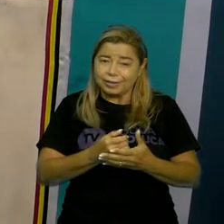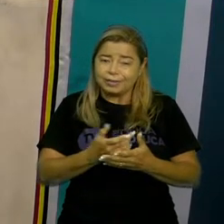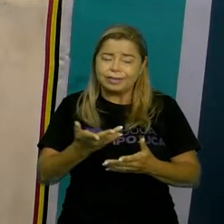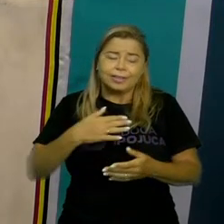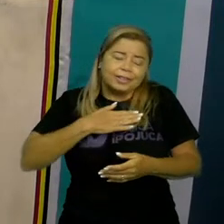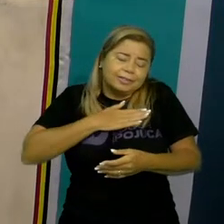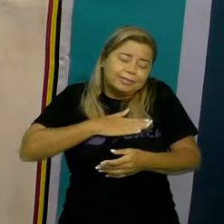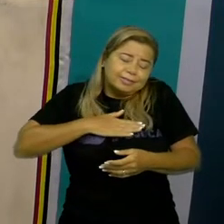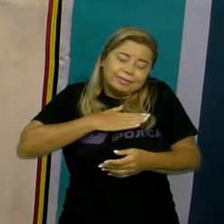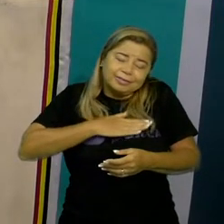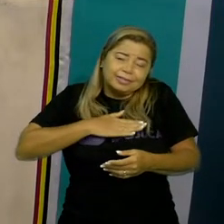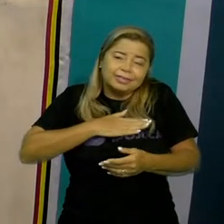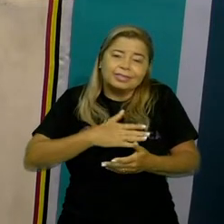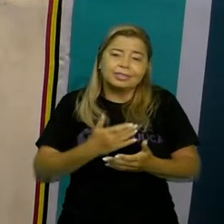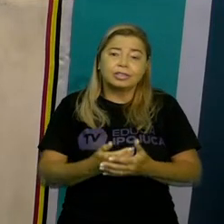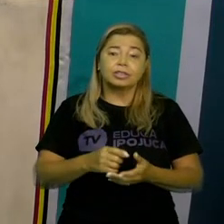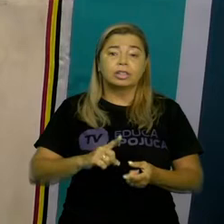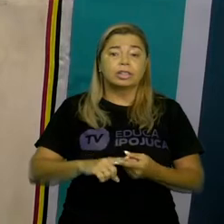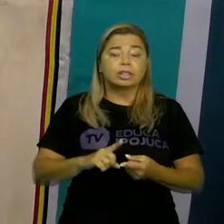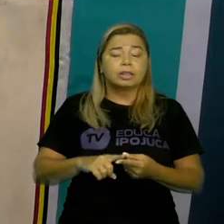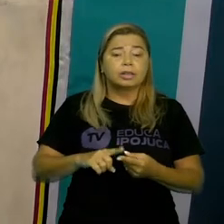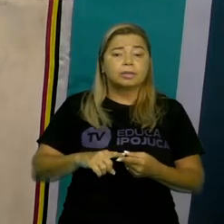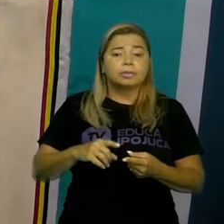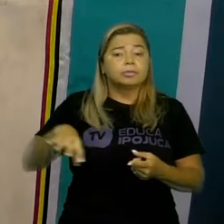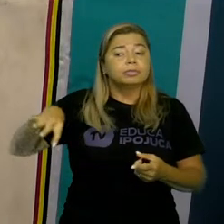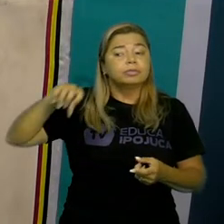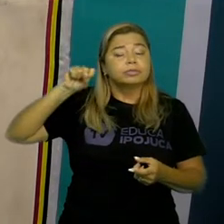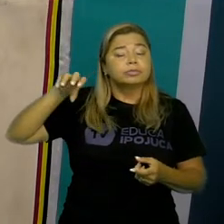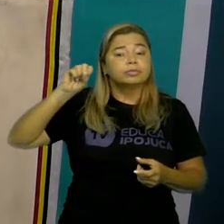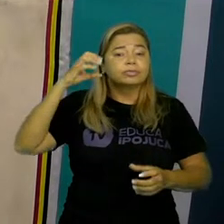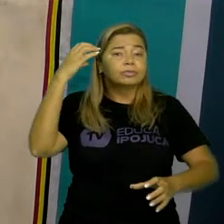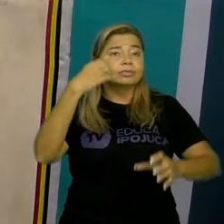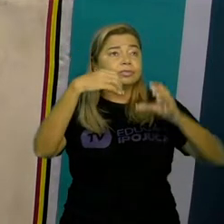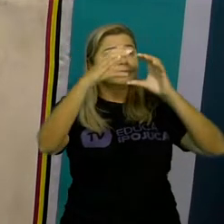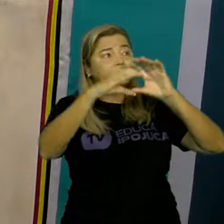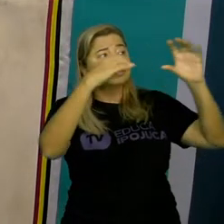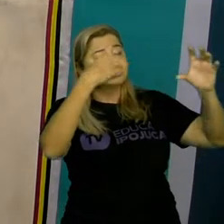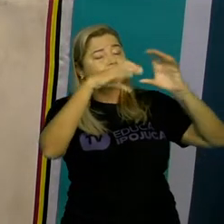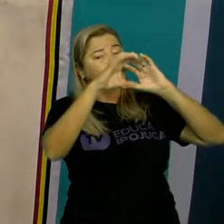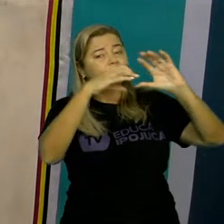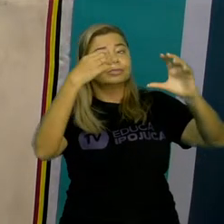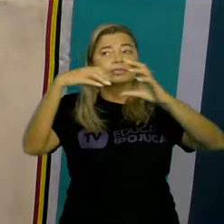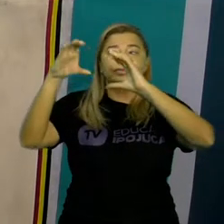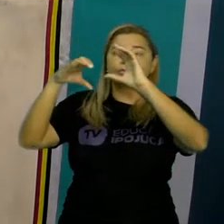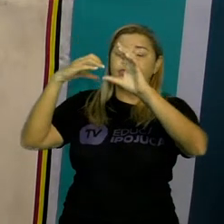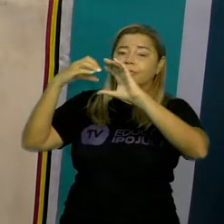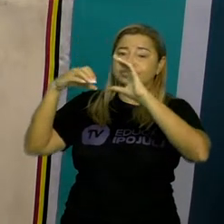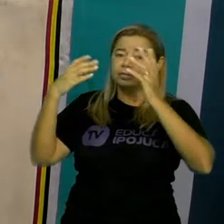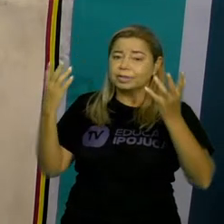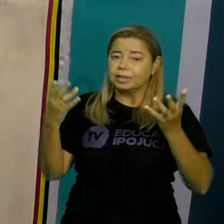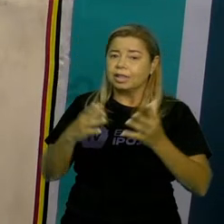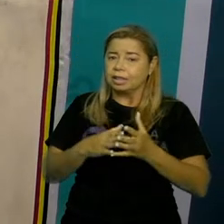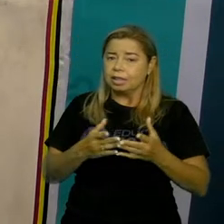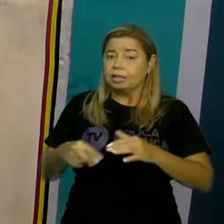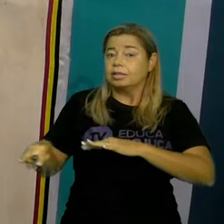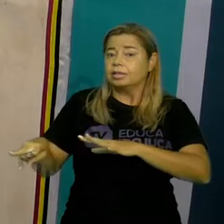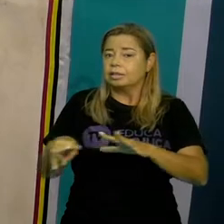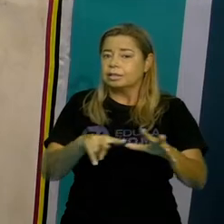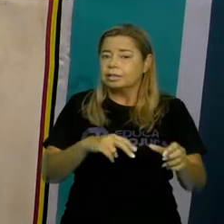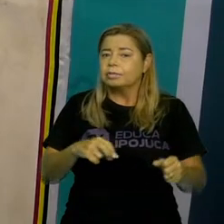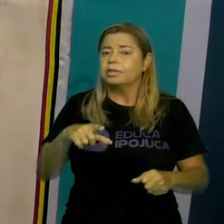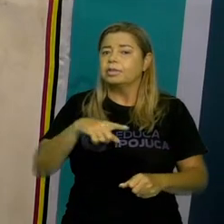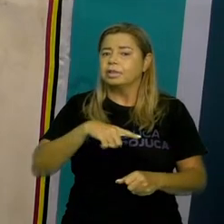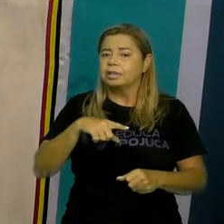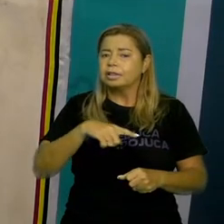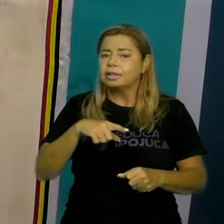músicas que escutamos, certo? Como a gente teve essa semana a música, bastante música bem alegre